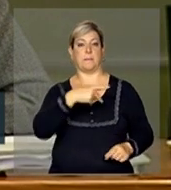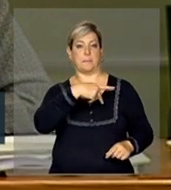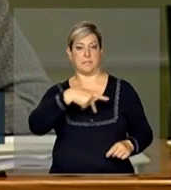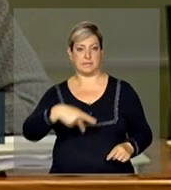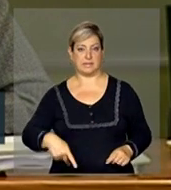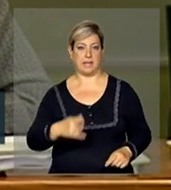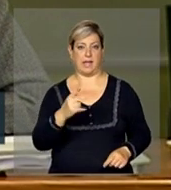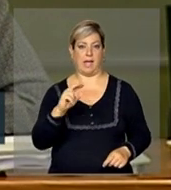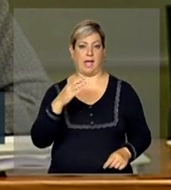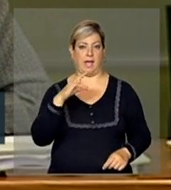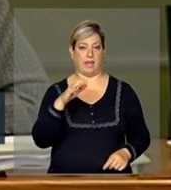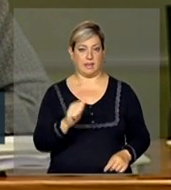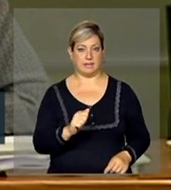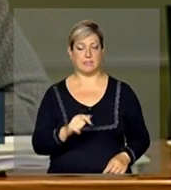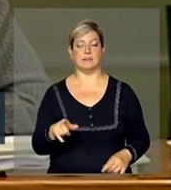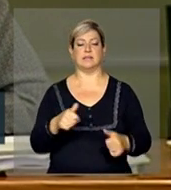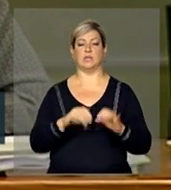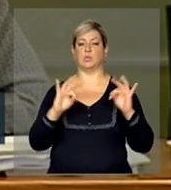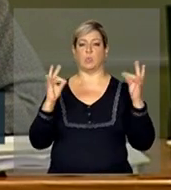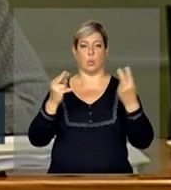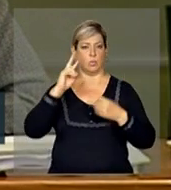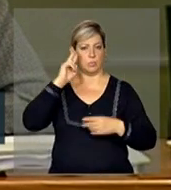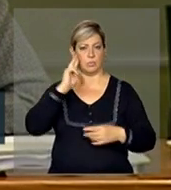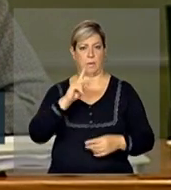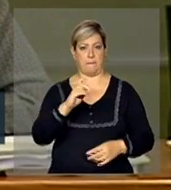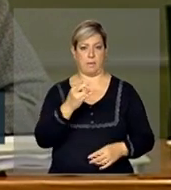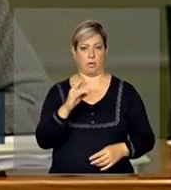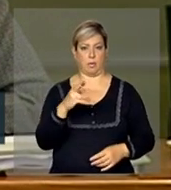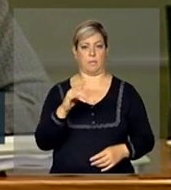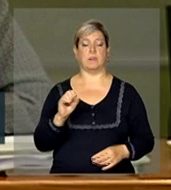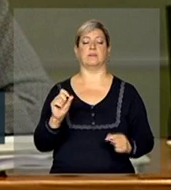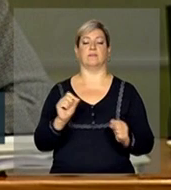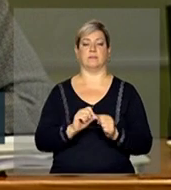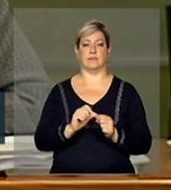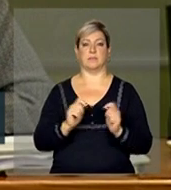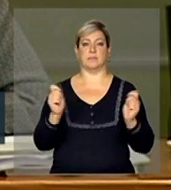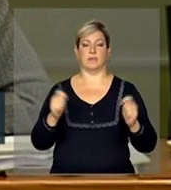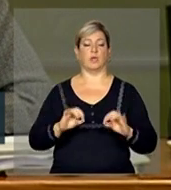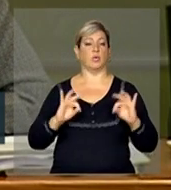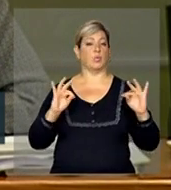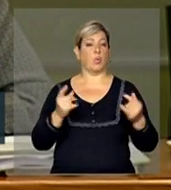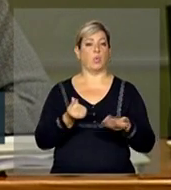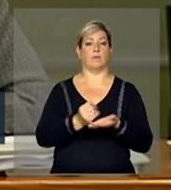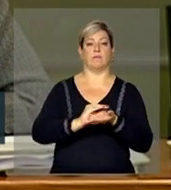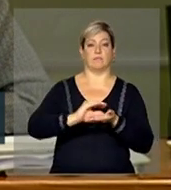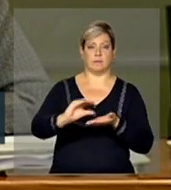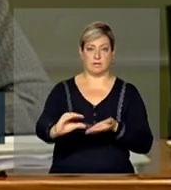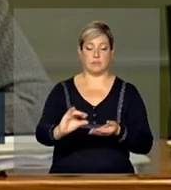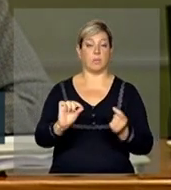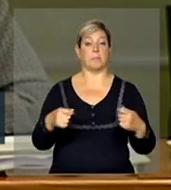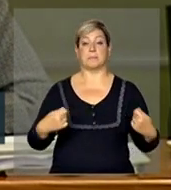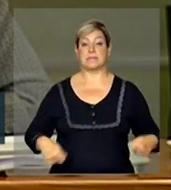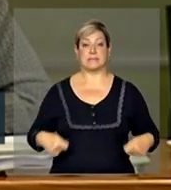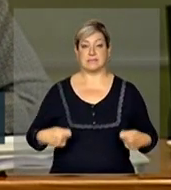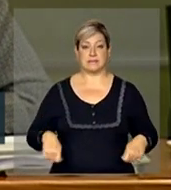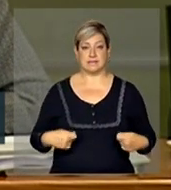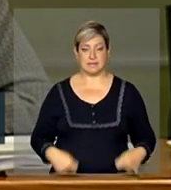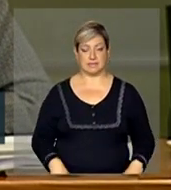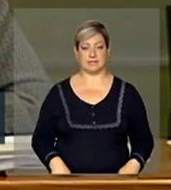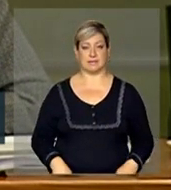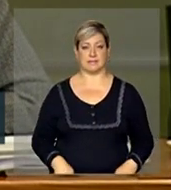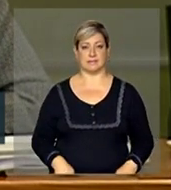toda a diretoria está em condições de fazer todos os investimentos necessários